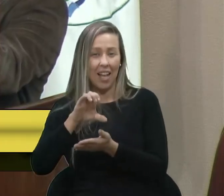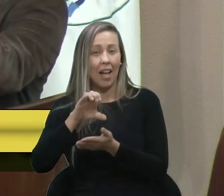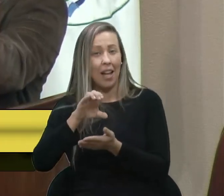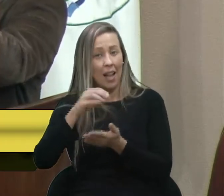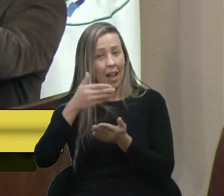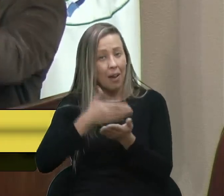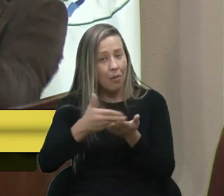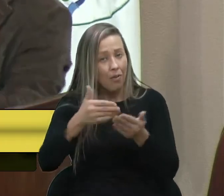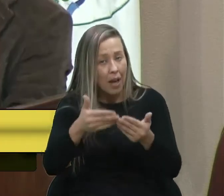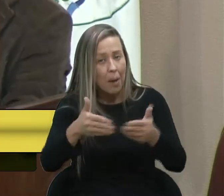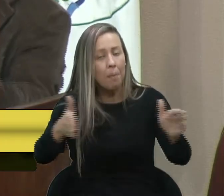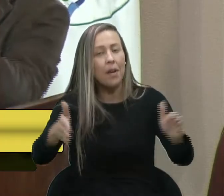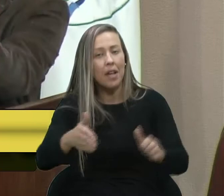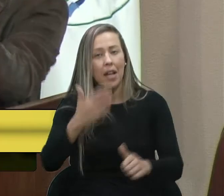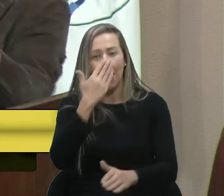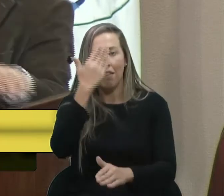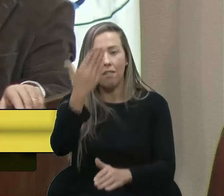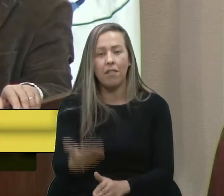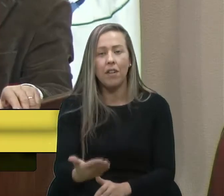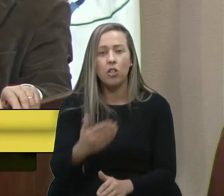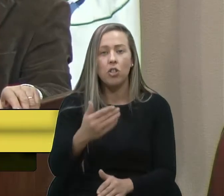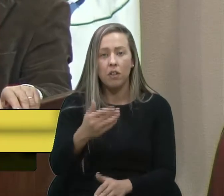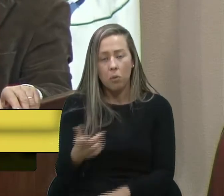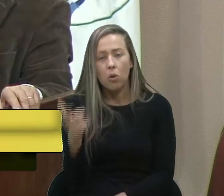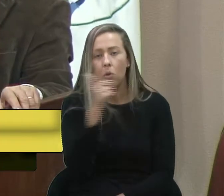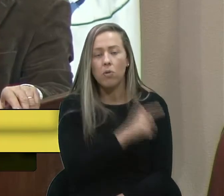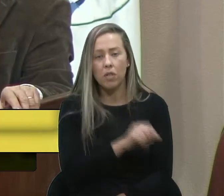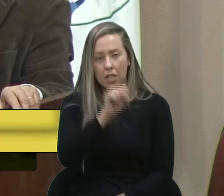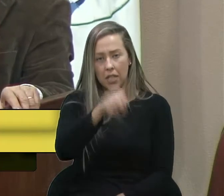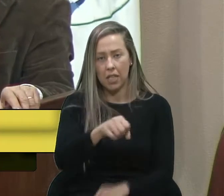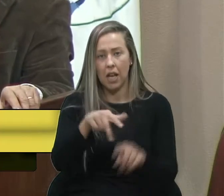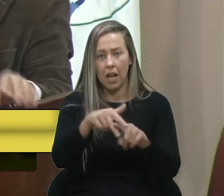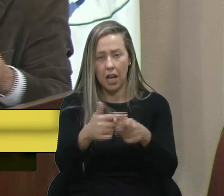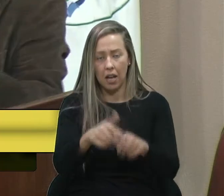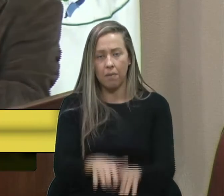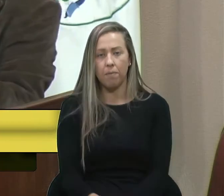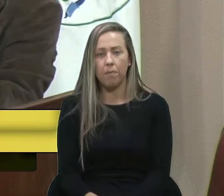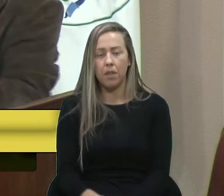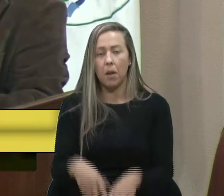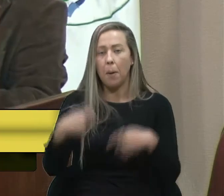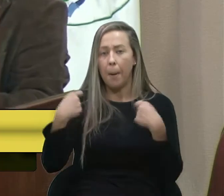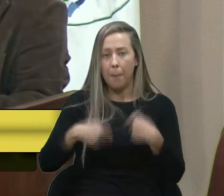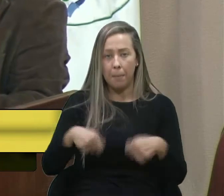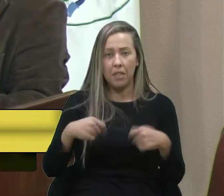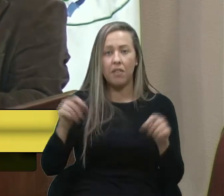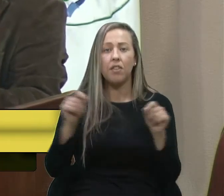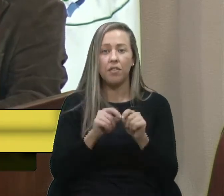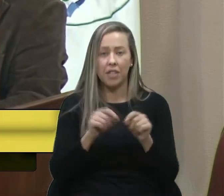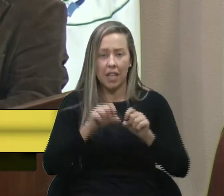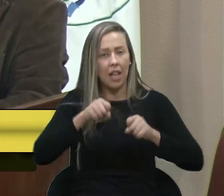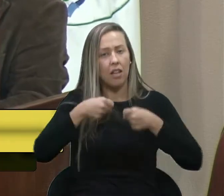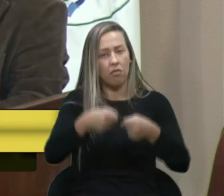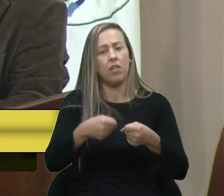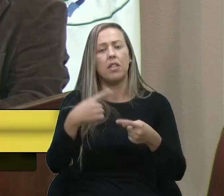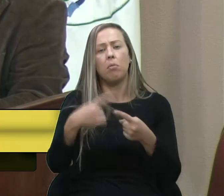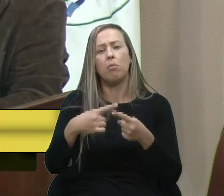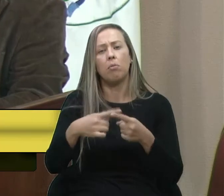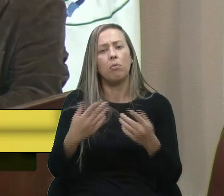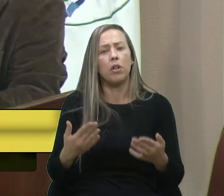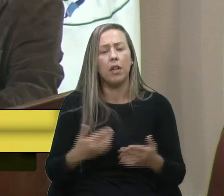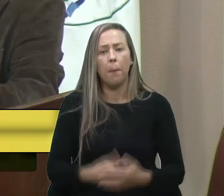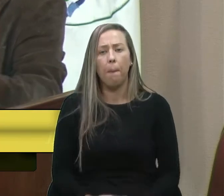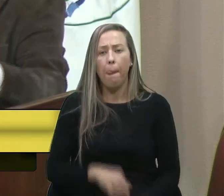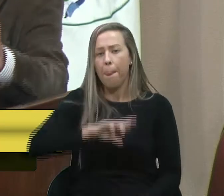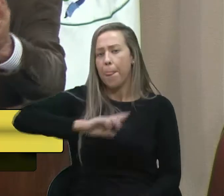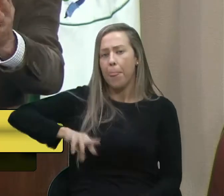estourar, e ali na frente nós vamos dar a volta. Eu precisava fazer essa defesa, porque não